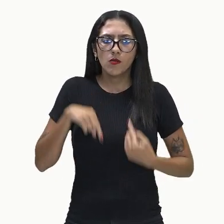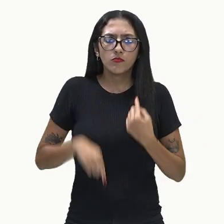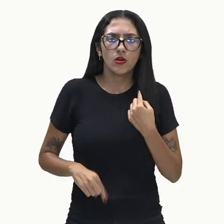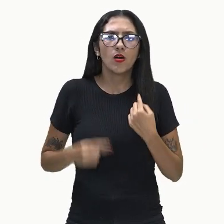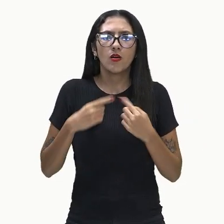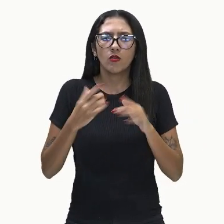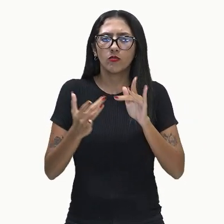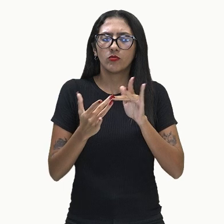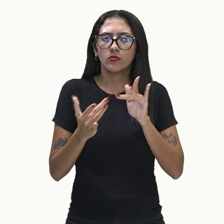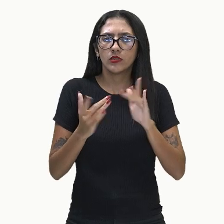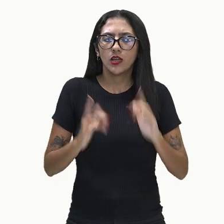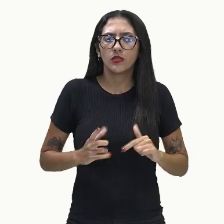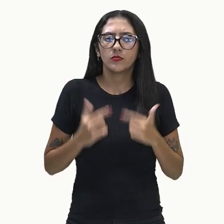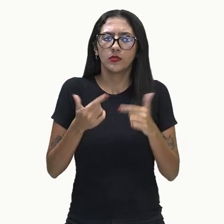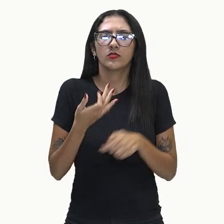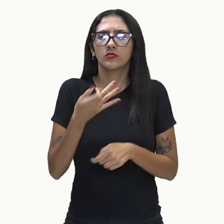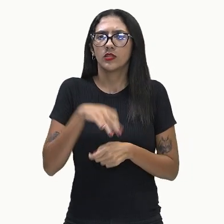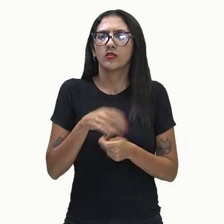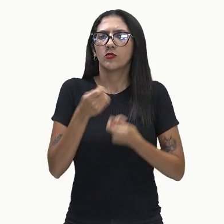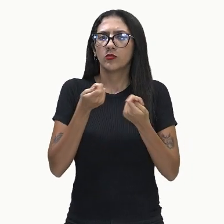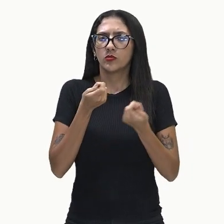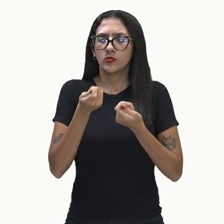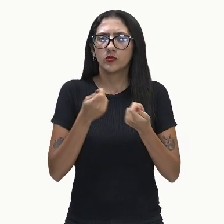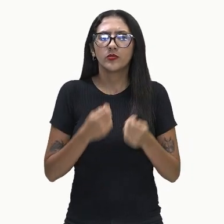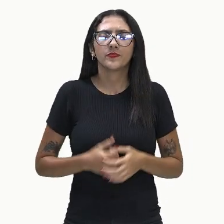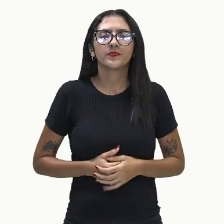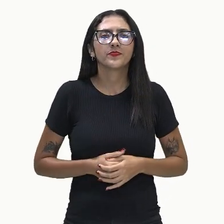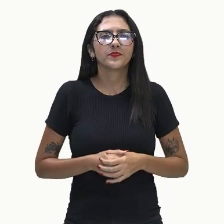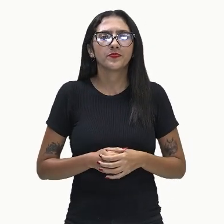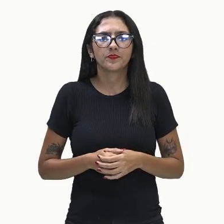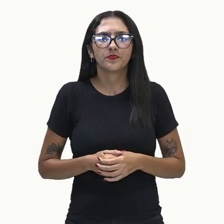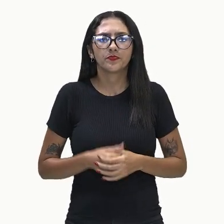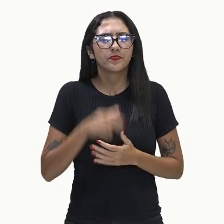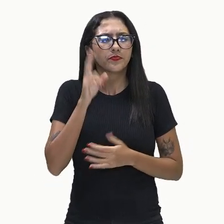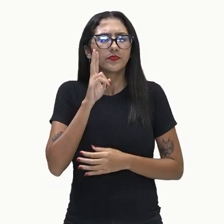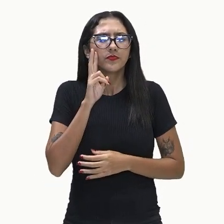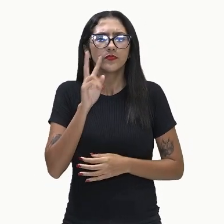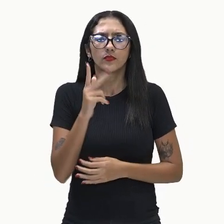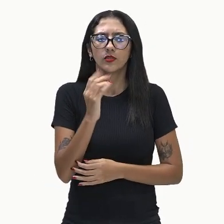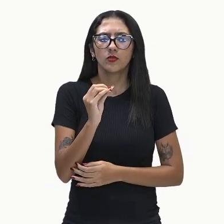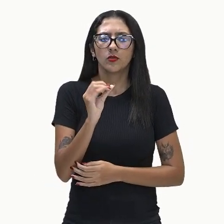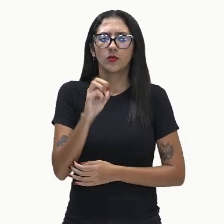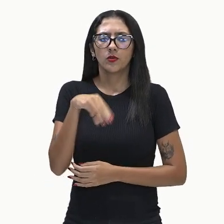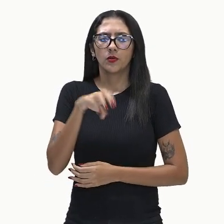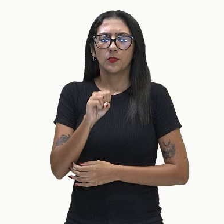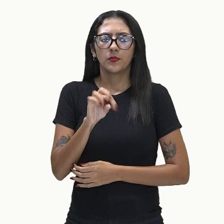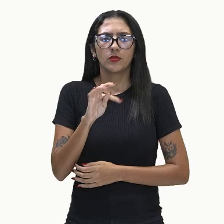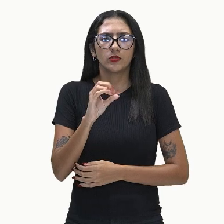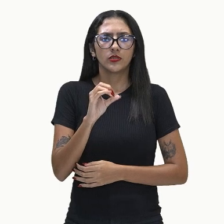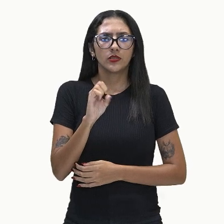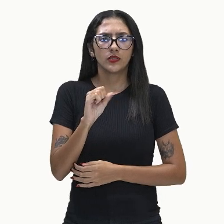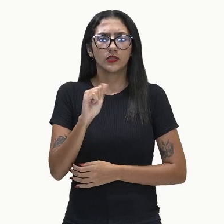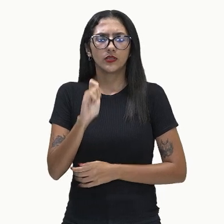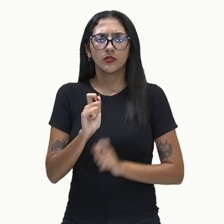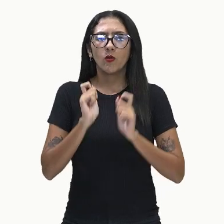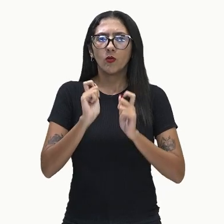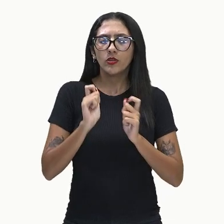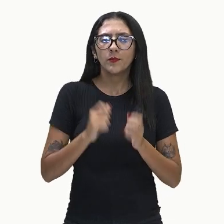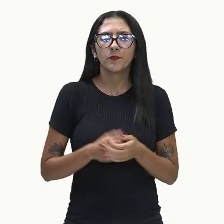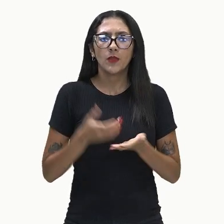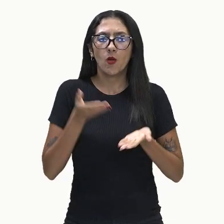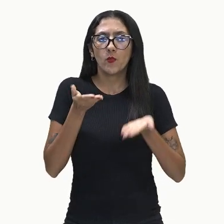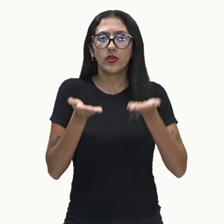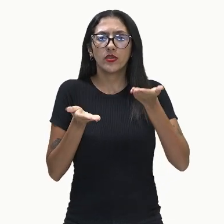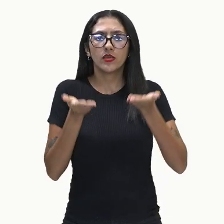para a manutenção da homeostase. O que é a homeostase? É a manutenção do equilíbrio